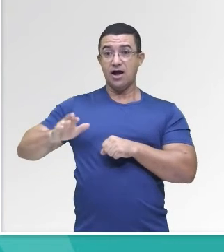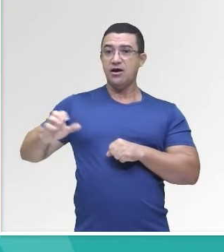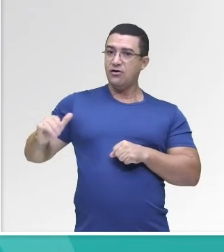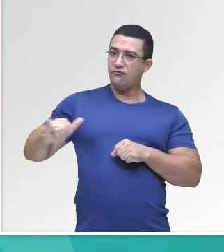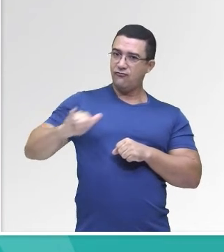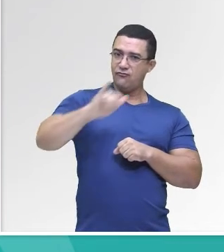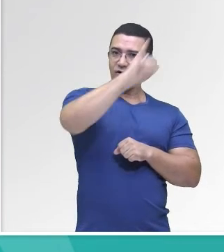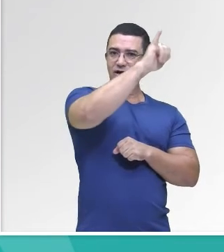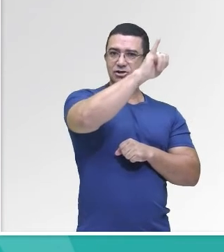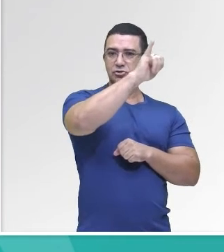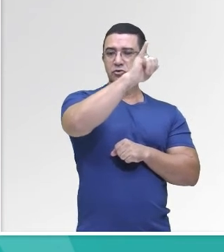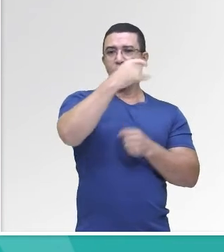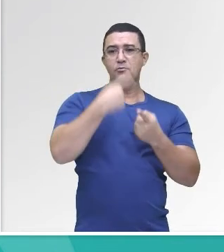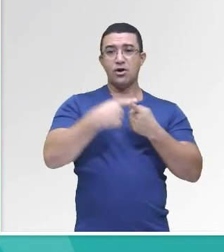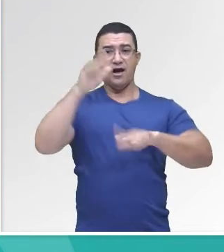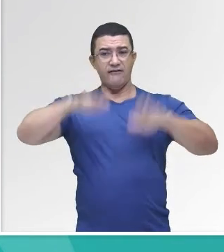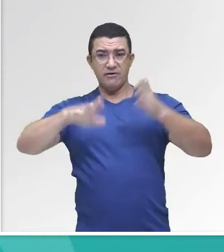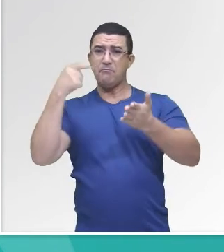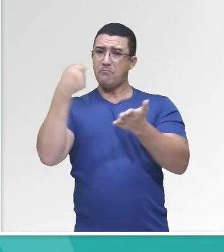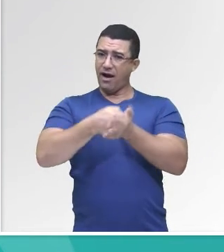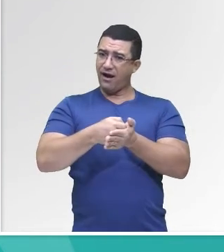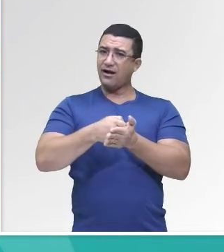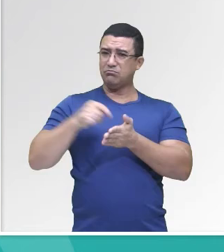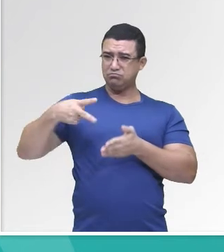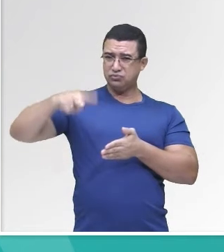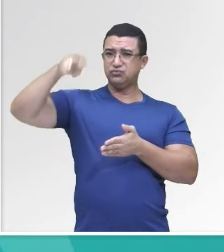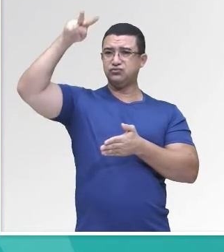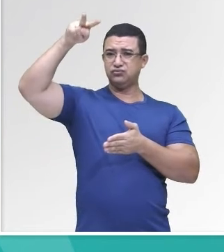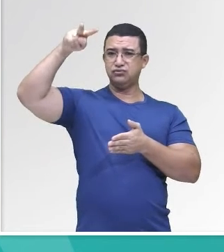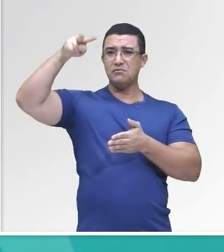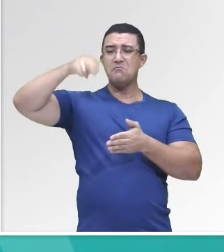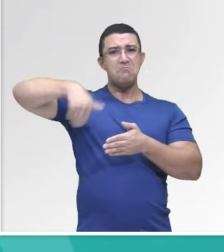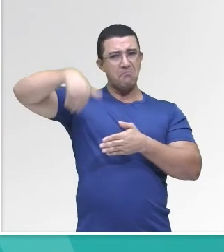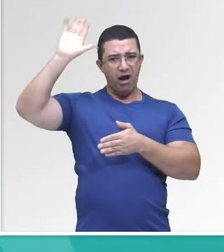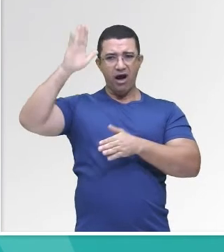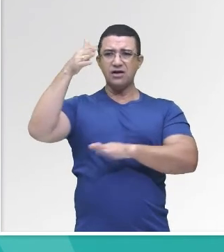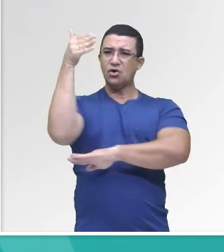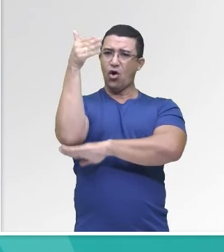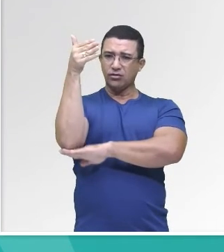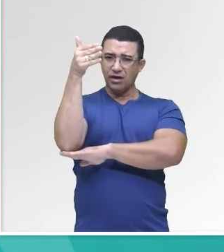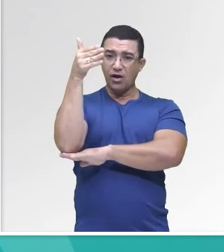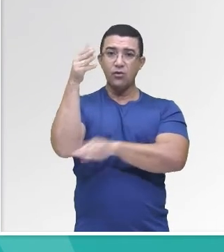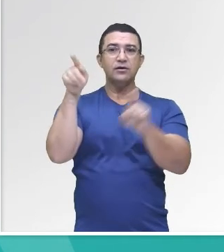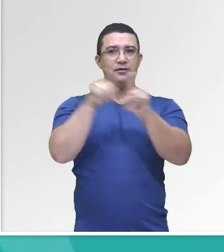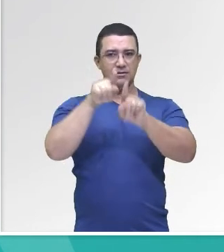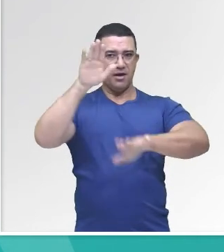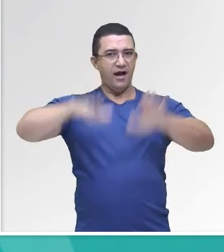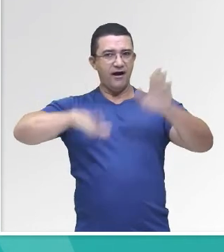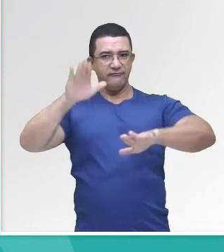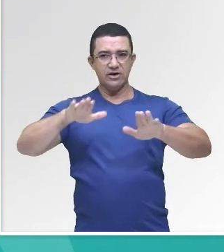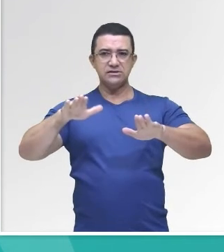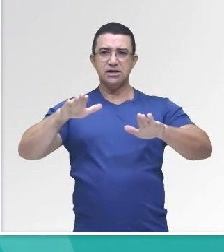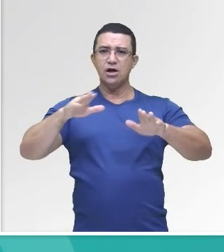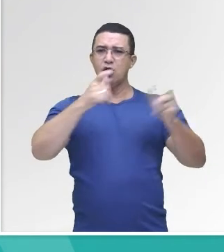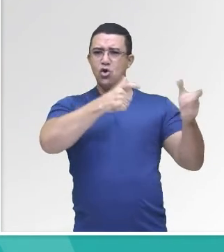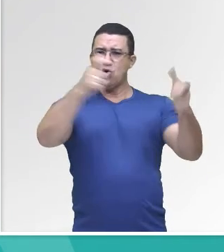não pagar excessos incluso em los hoteles, y visitamos destinos turísticos luego de